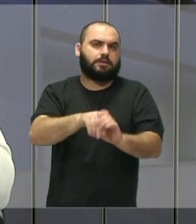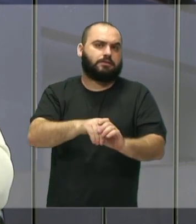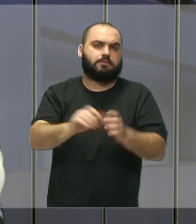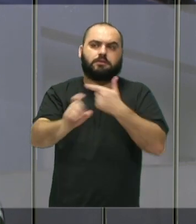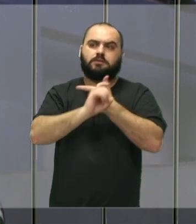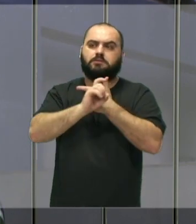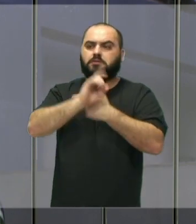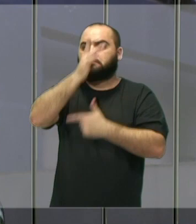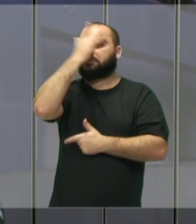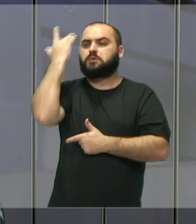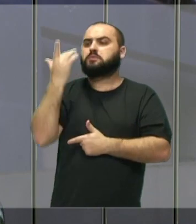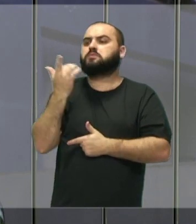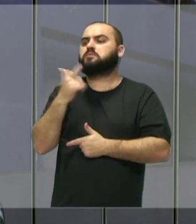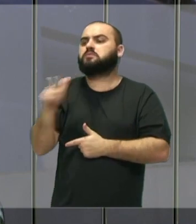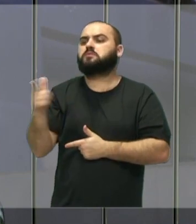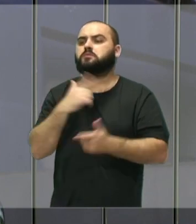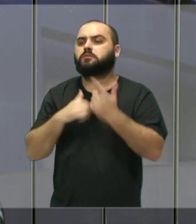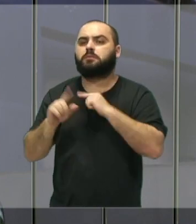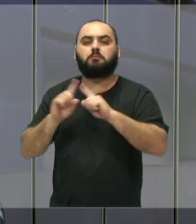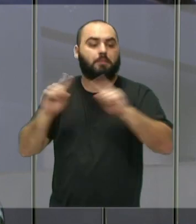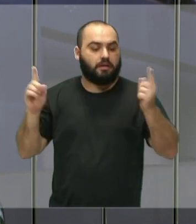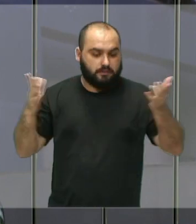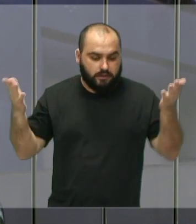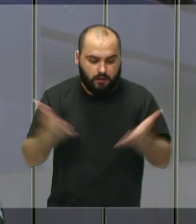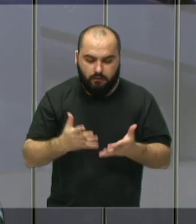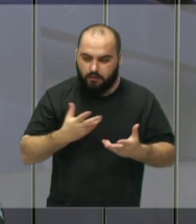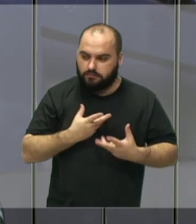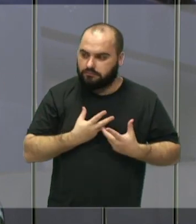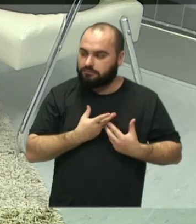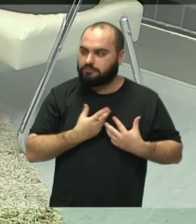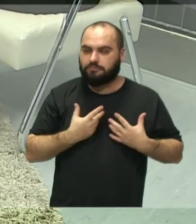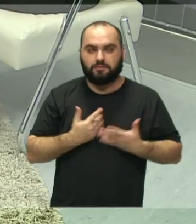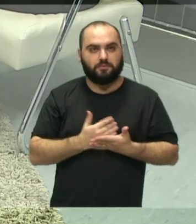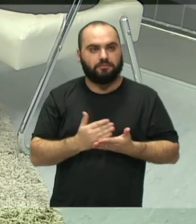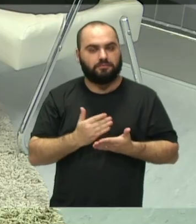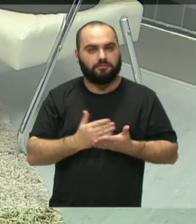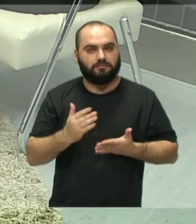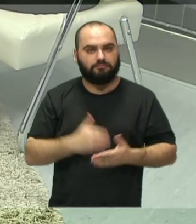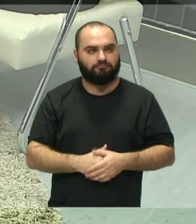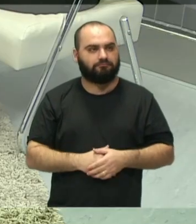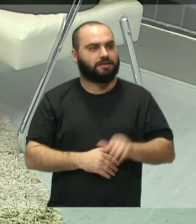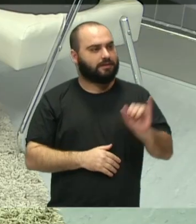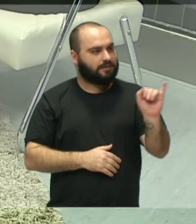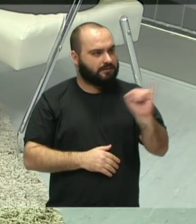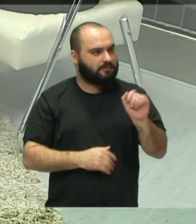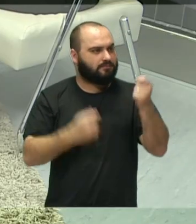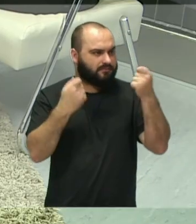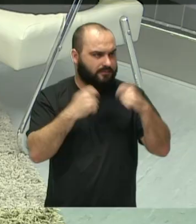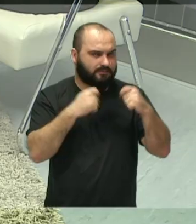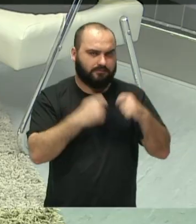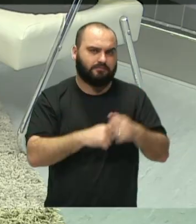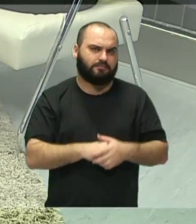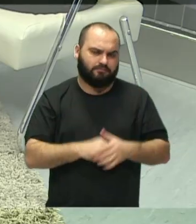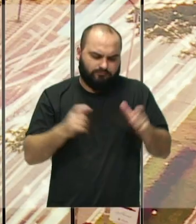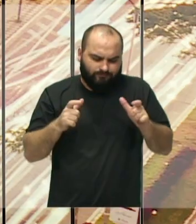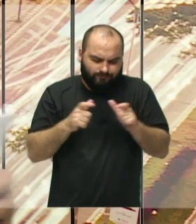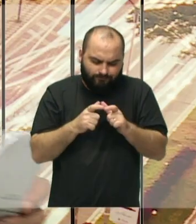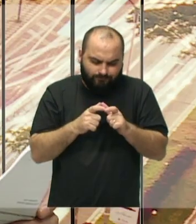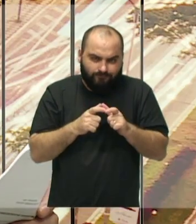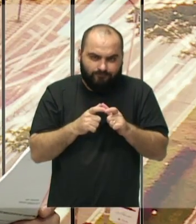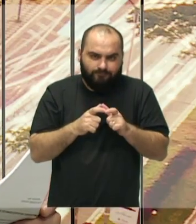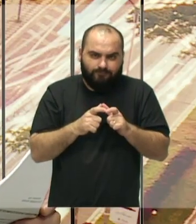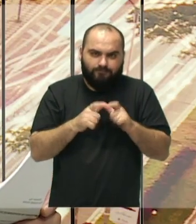mesmo, mas agora ela é um desejo que ela nasce de verdade, né? Porque Itajaí precisa do espaço, porque embora seja pequeno,